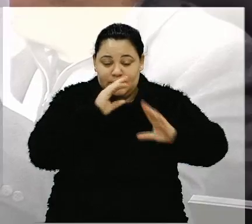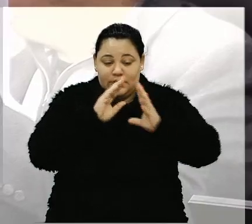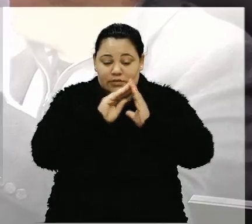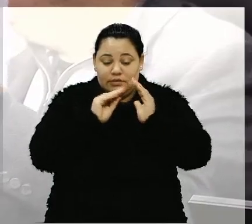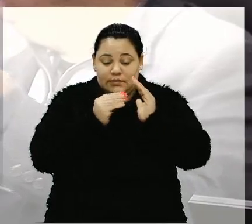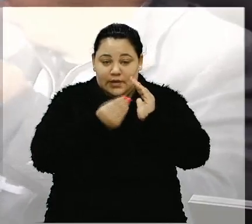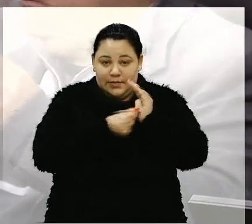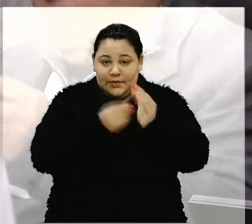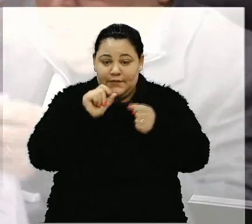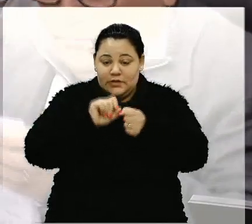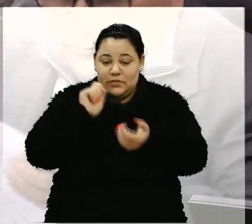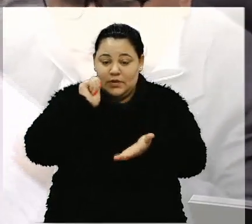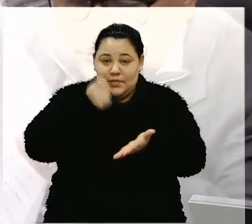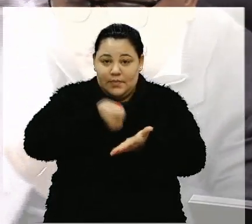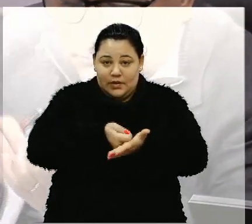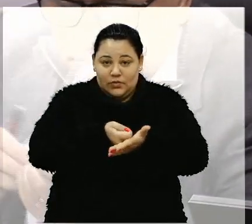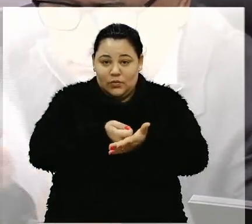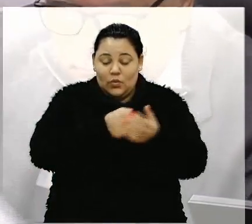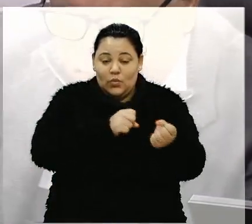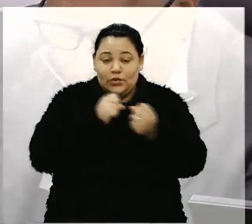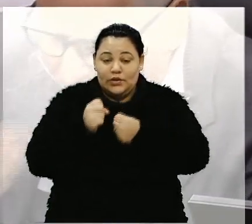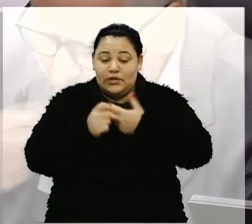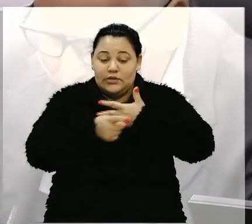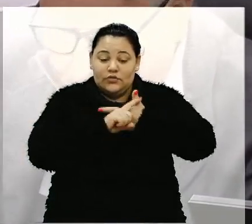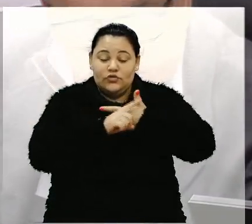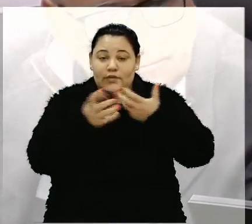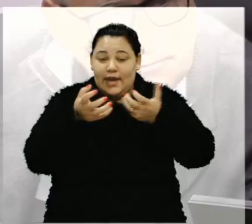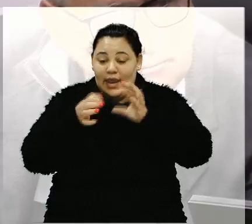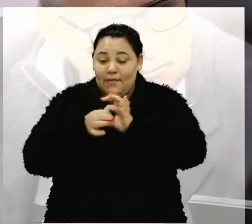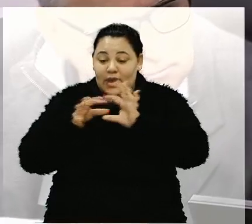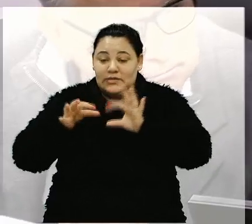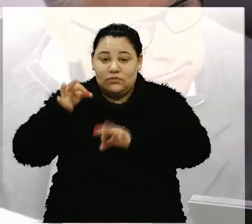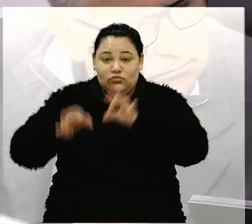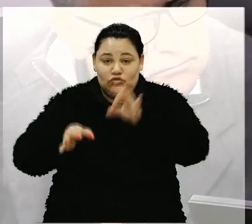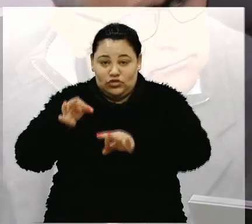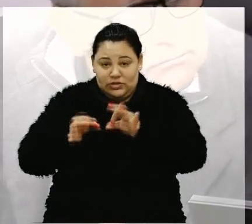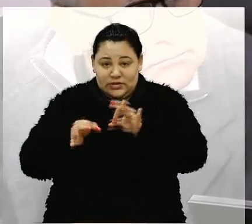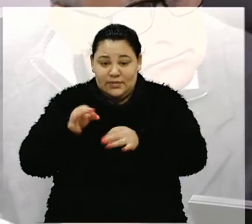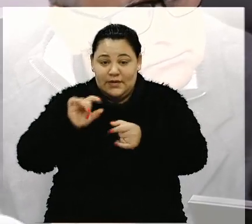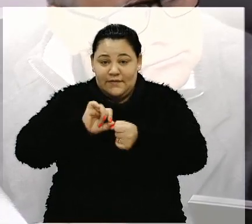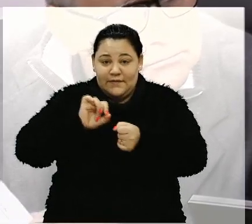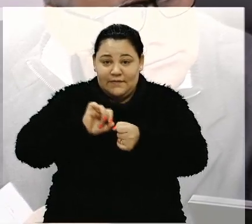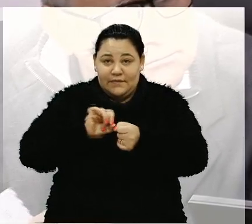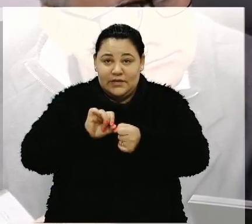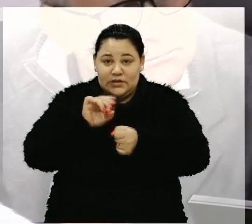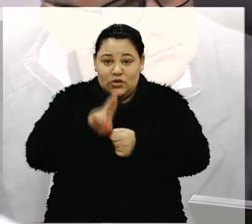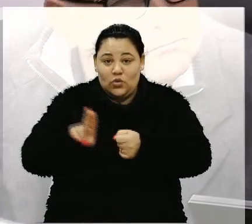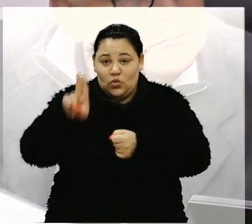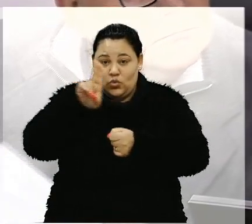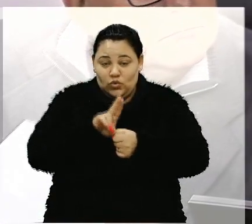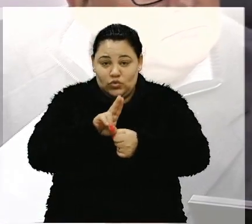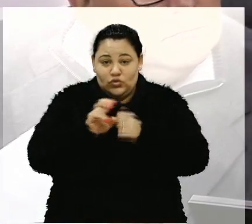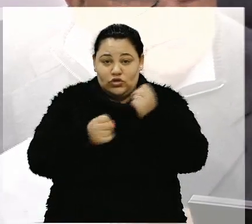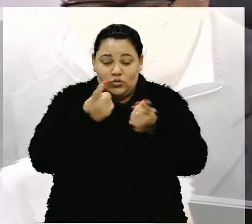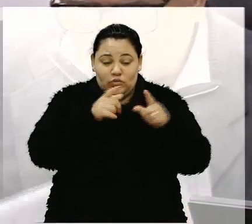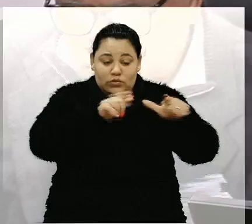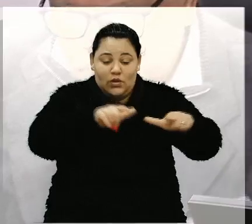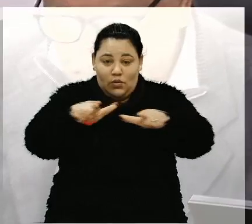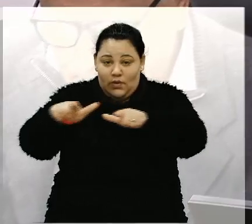de lei de autoria do Poder Executivo busca autorização legislativa para proceder à desafetação e alienação dos referidos imóveis.